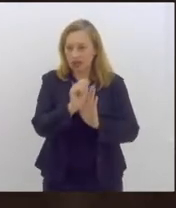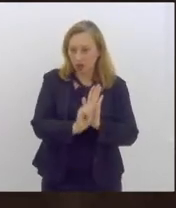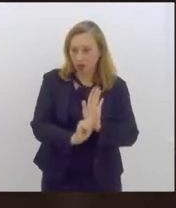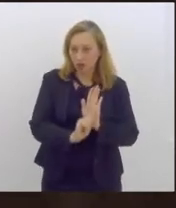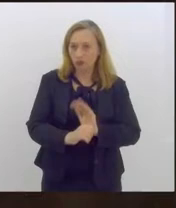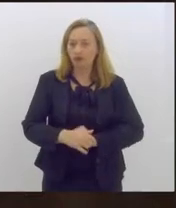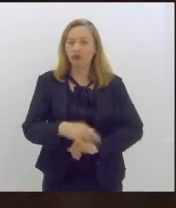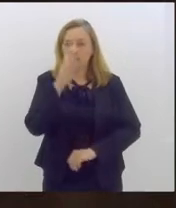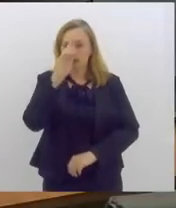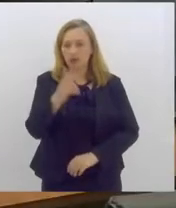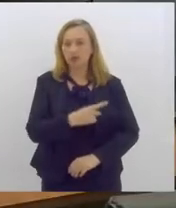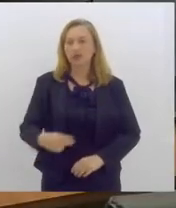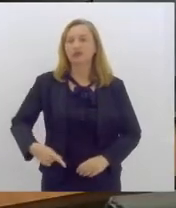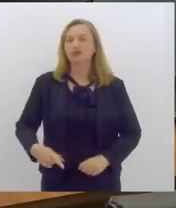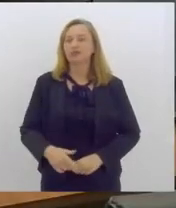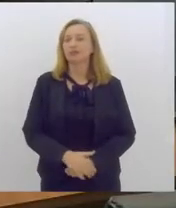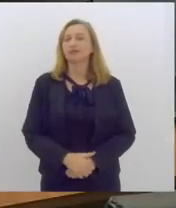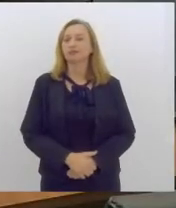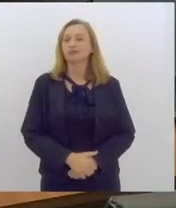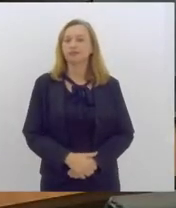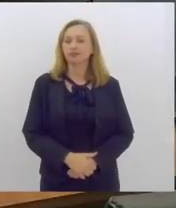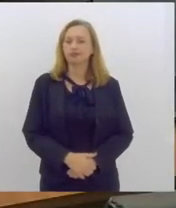de redação a